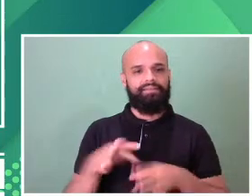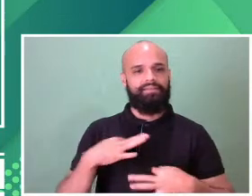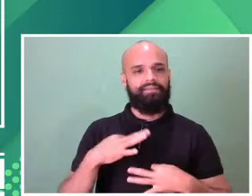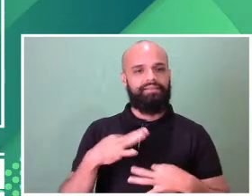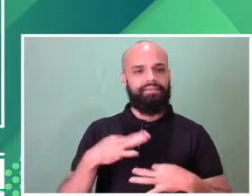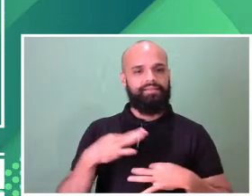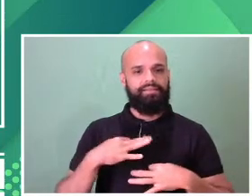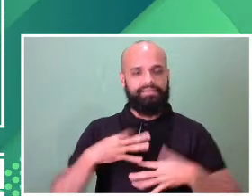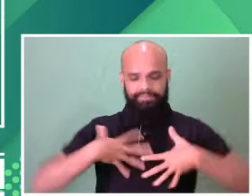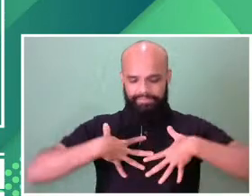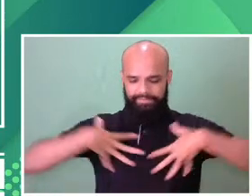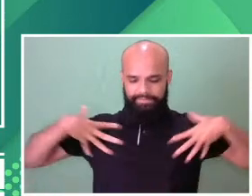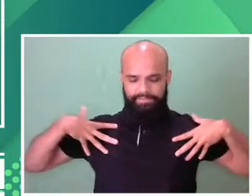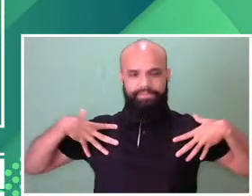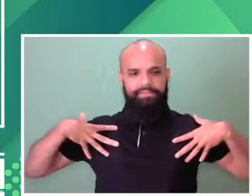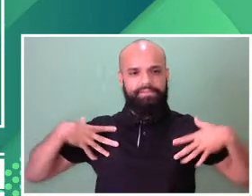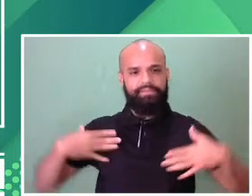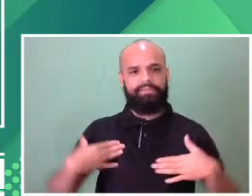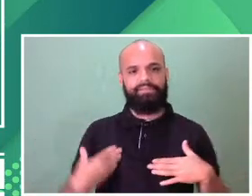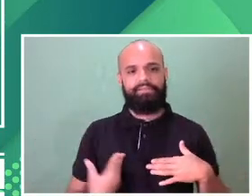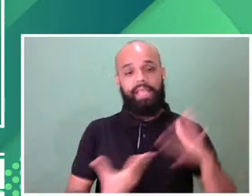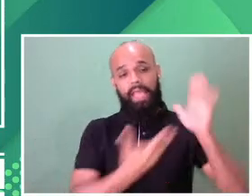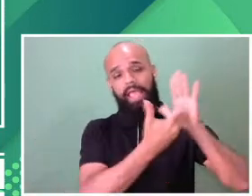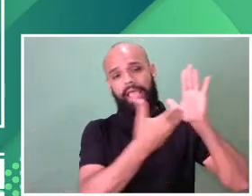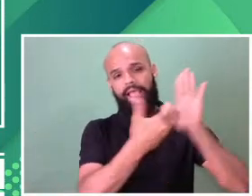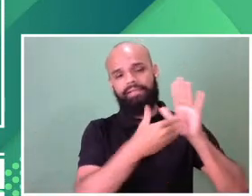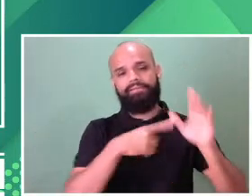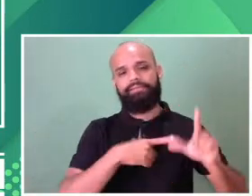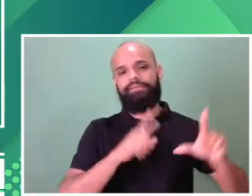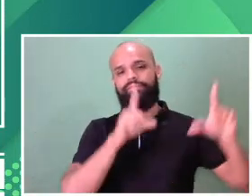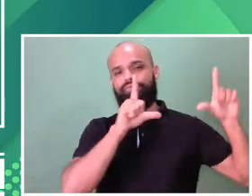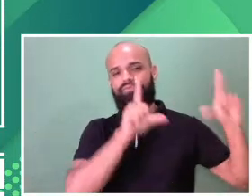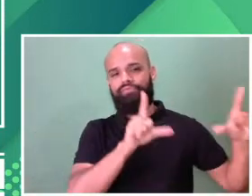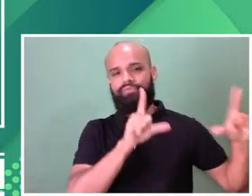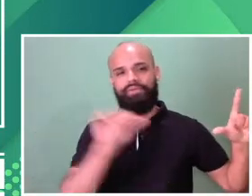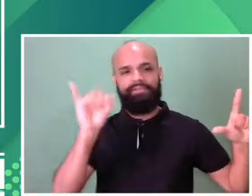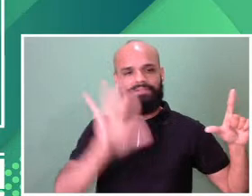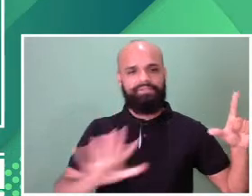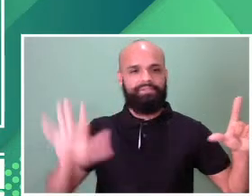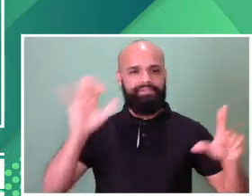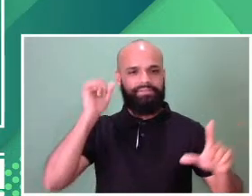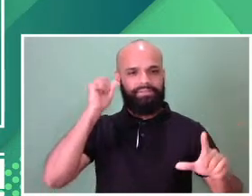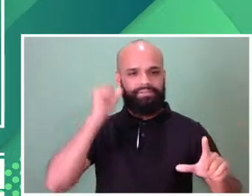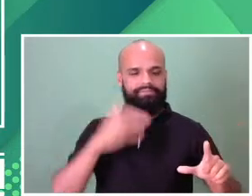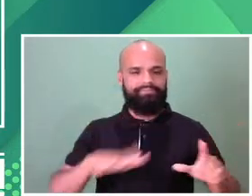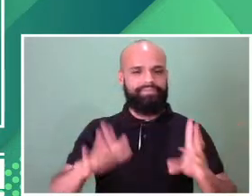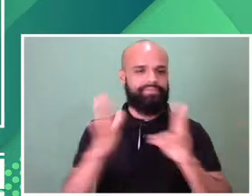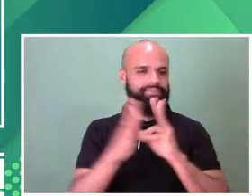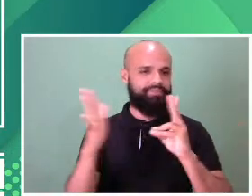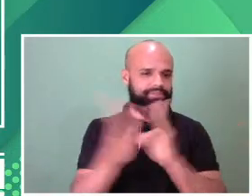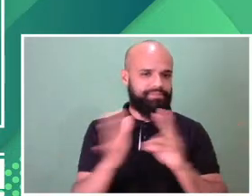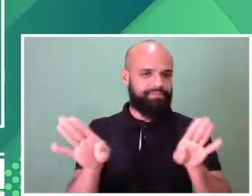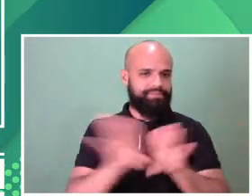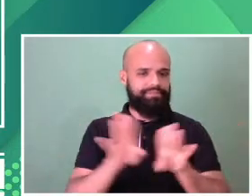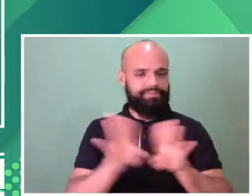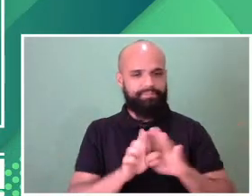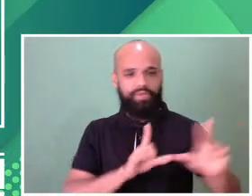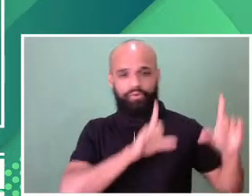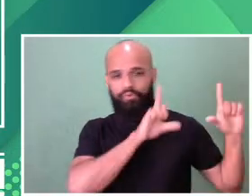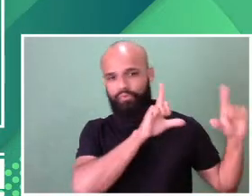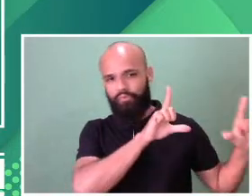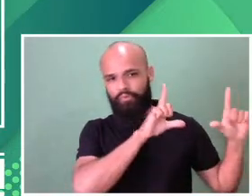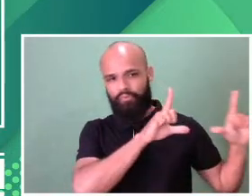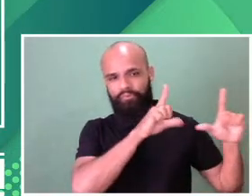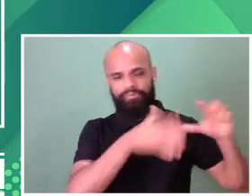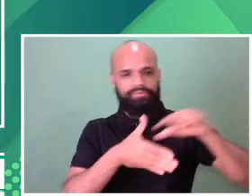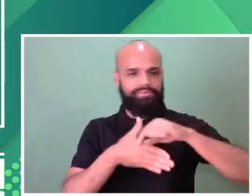blusa estampada, atrás um quadro com a imagem de uma menina quilombola, aqui também uma